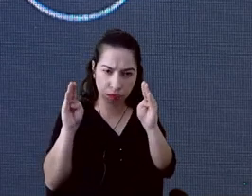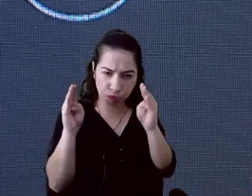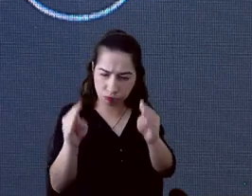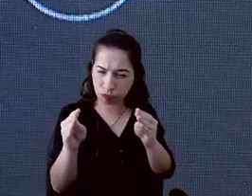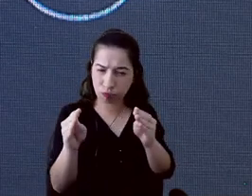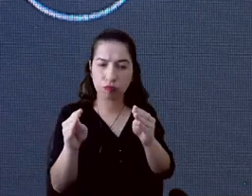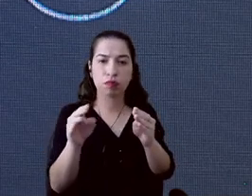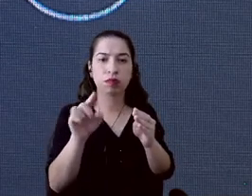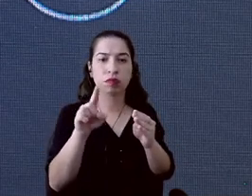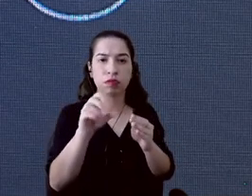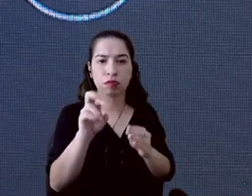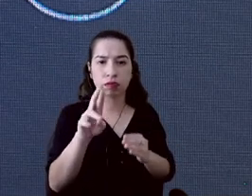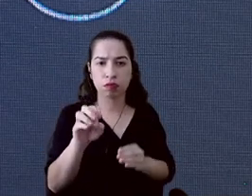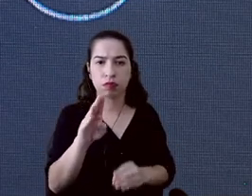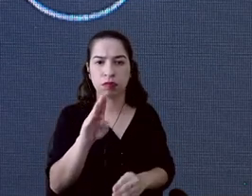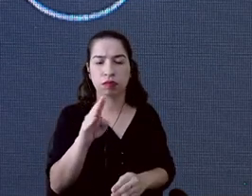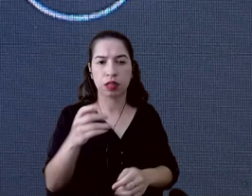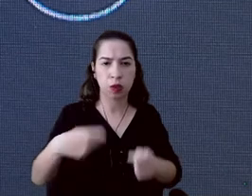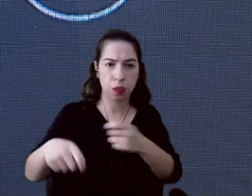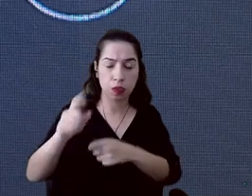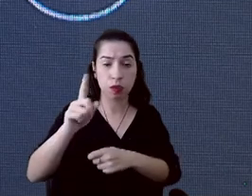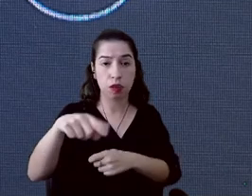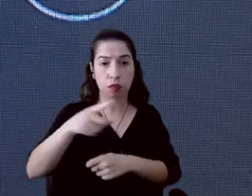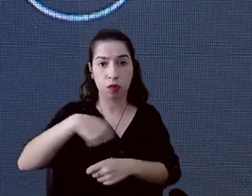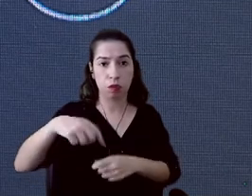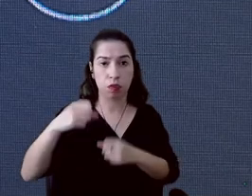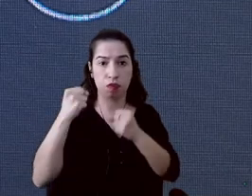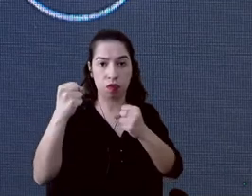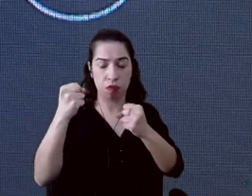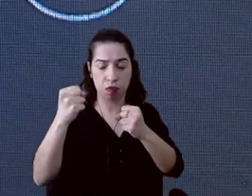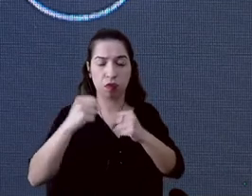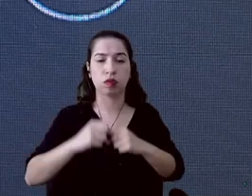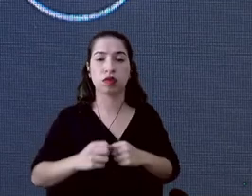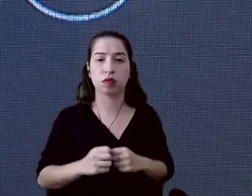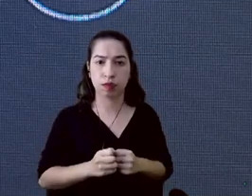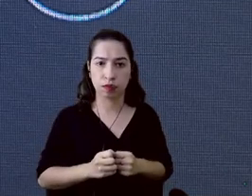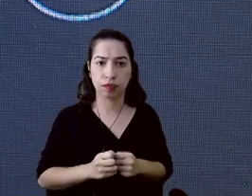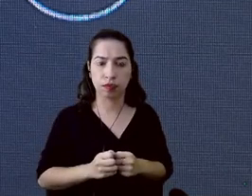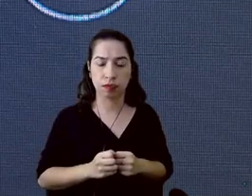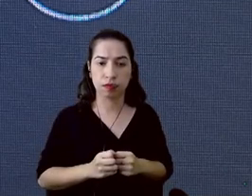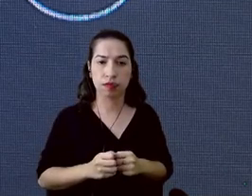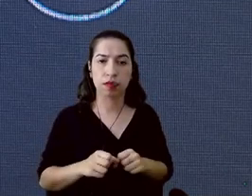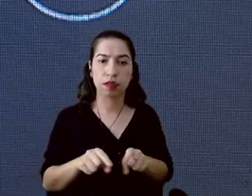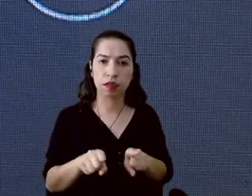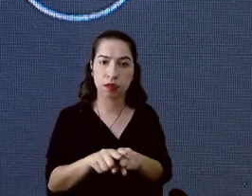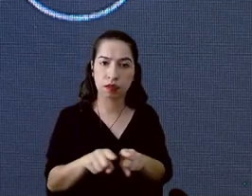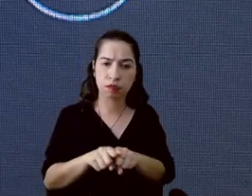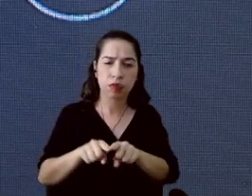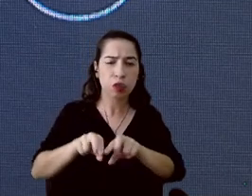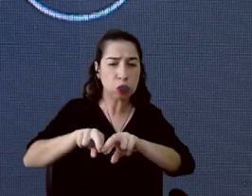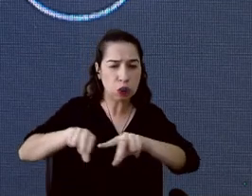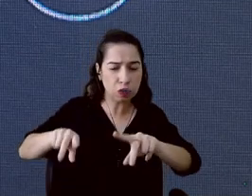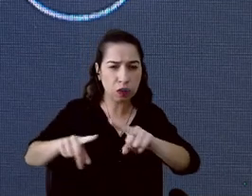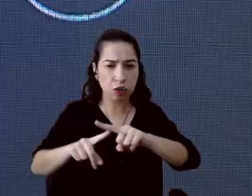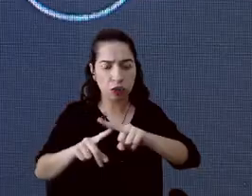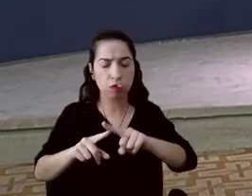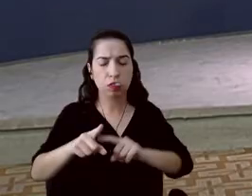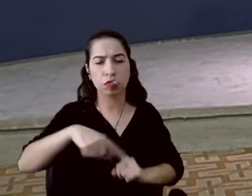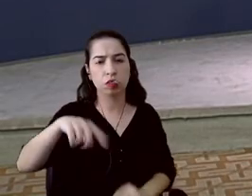no Core Business que a nossa Fortaleza crossboard page markets a gente falou assim